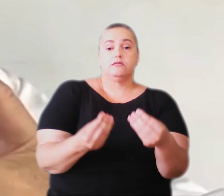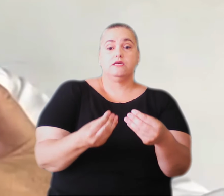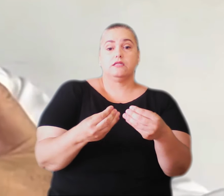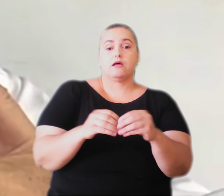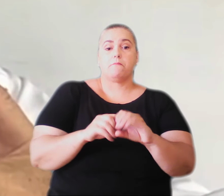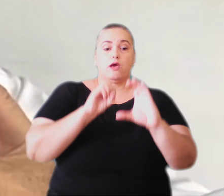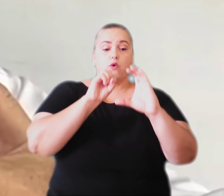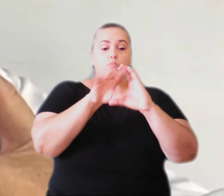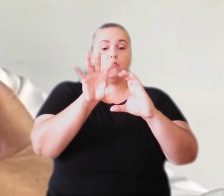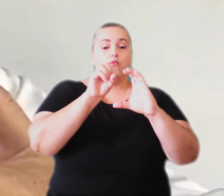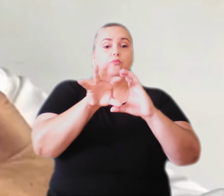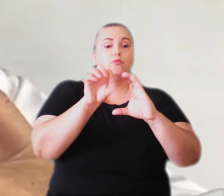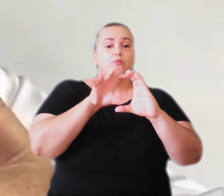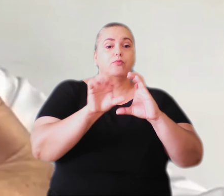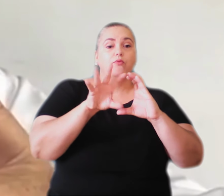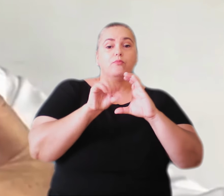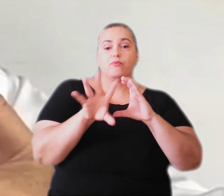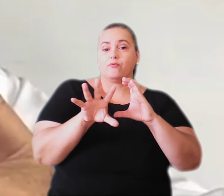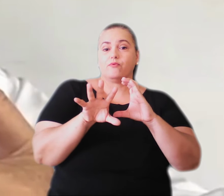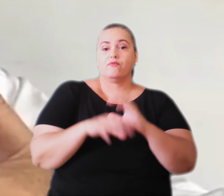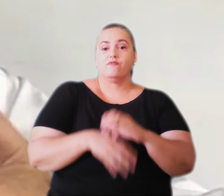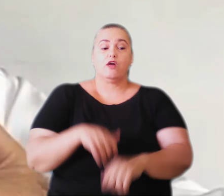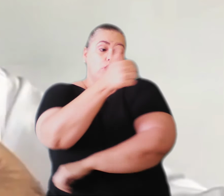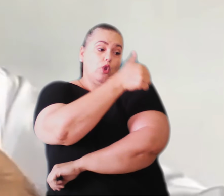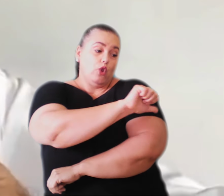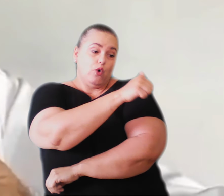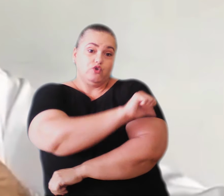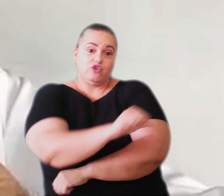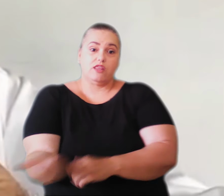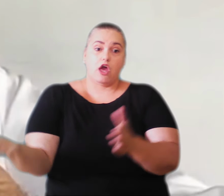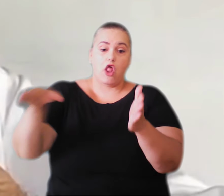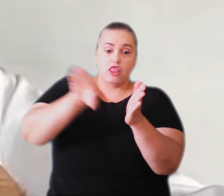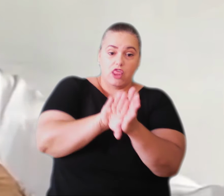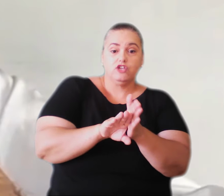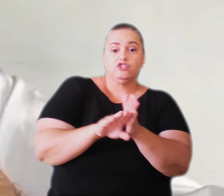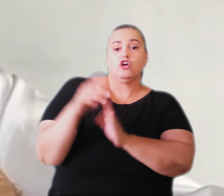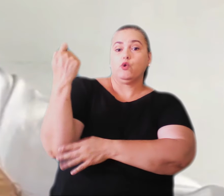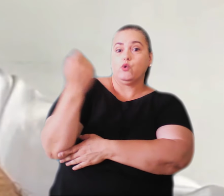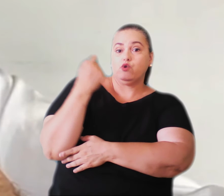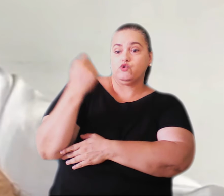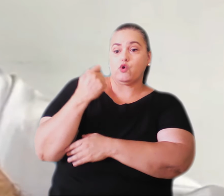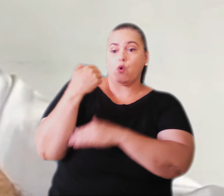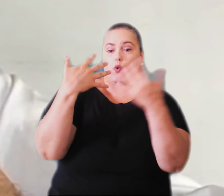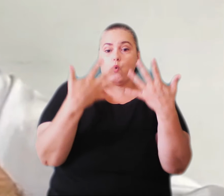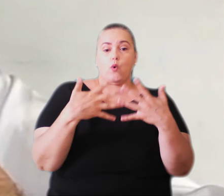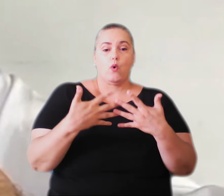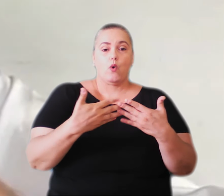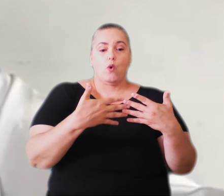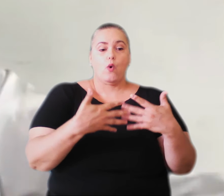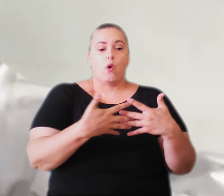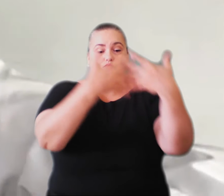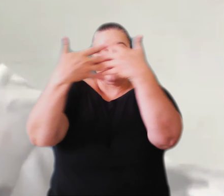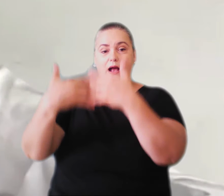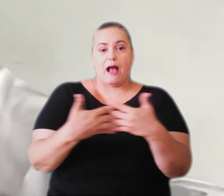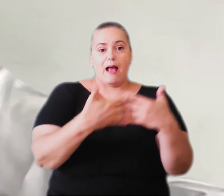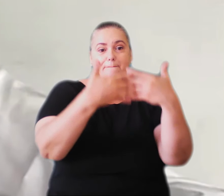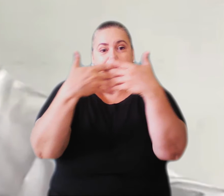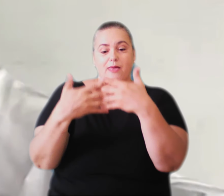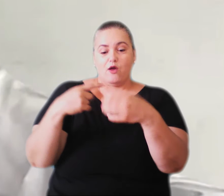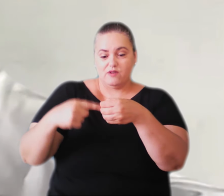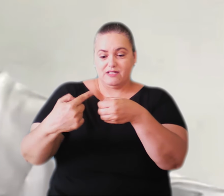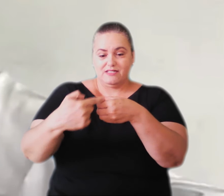Globo, veio do Rio de Janeiro, e aqui pegou o caminhão da RBS, foram a Bom Jesus